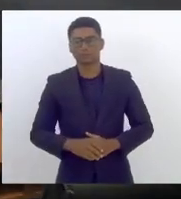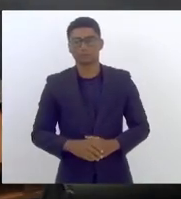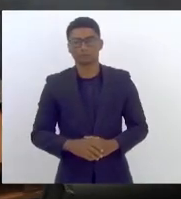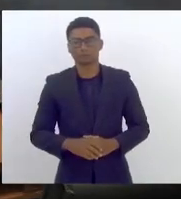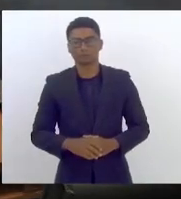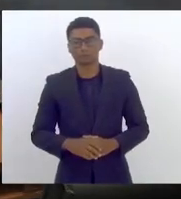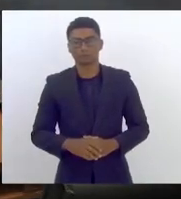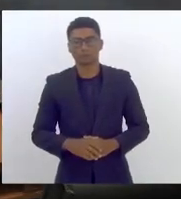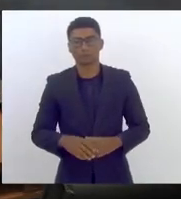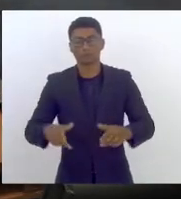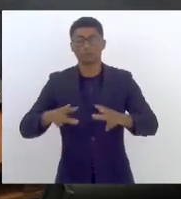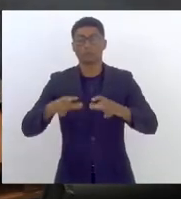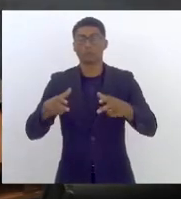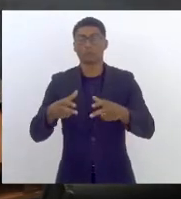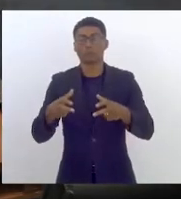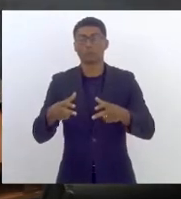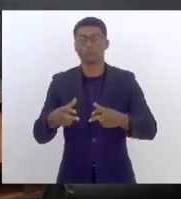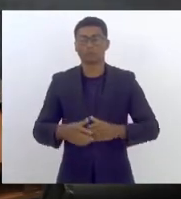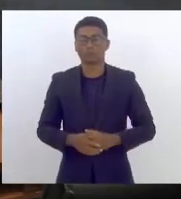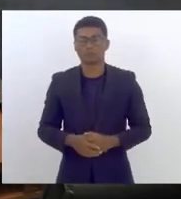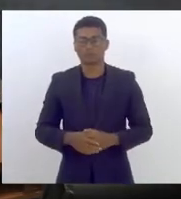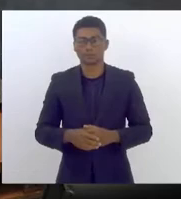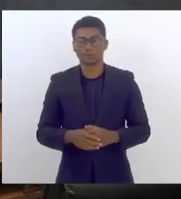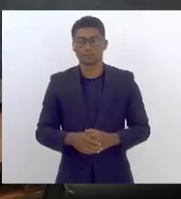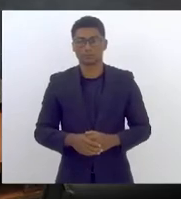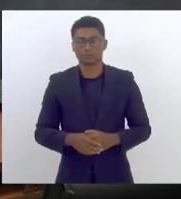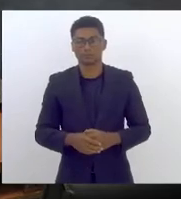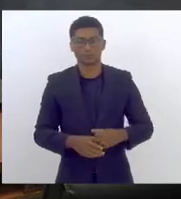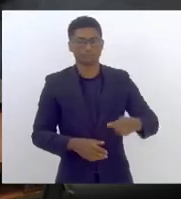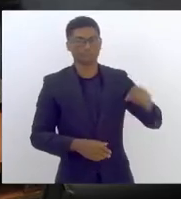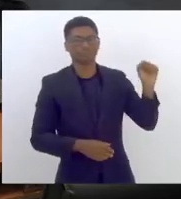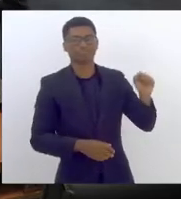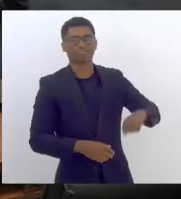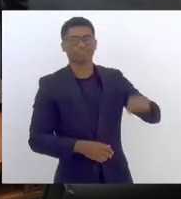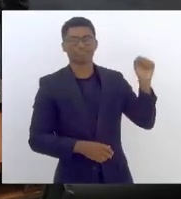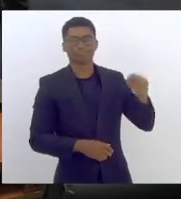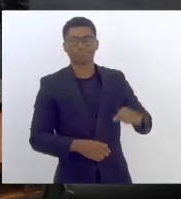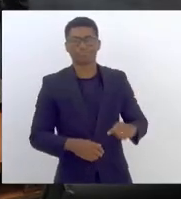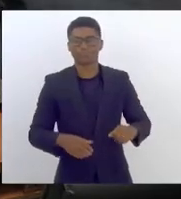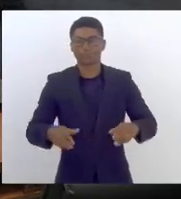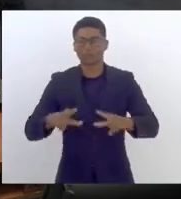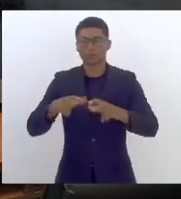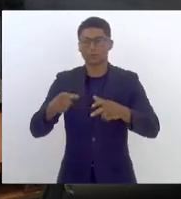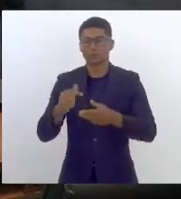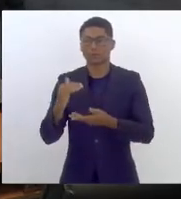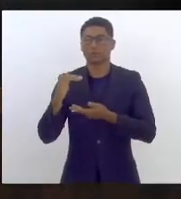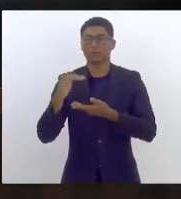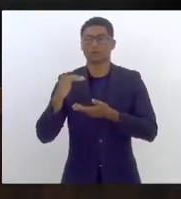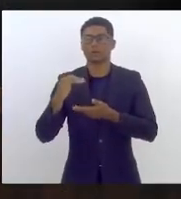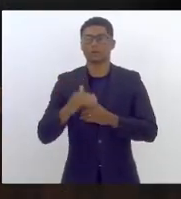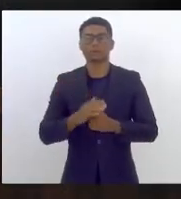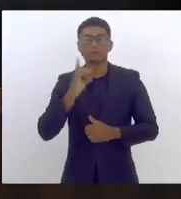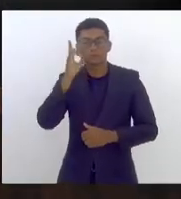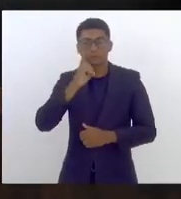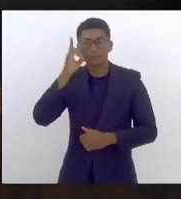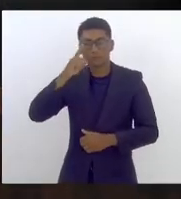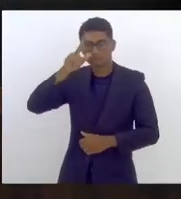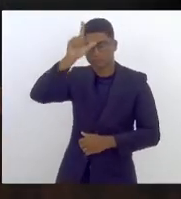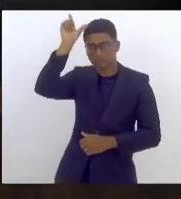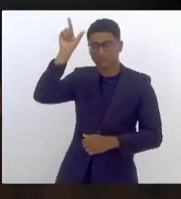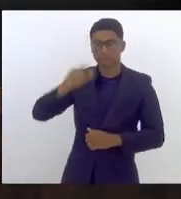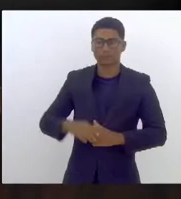parecer pela comissão favorável parecia pela comissão de orçamento Deputado Luiz